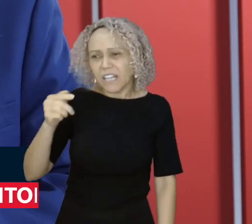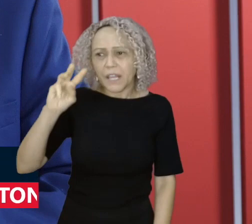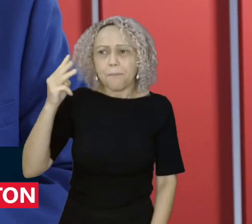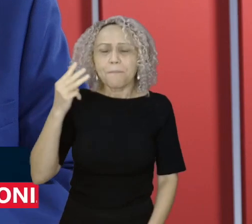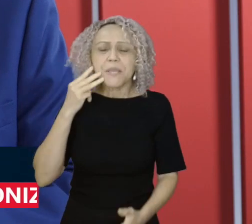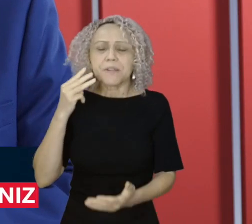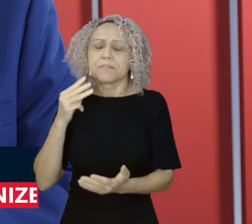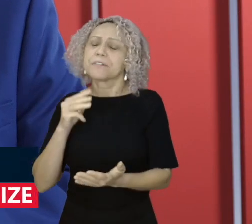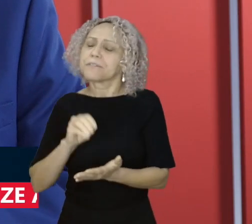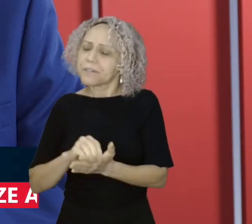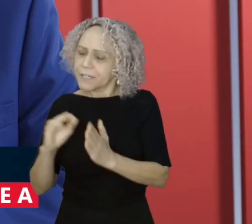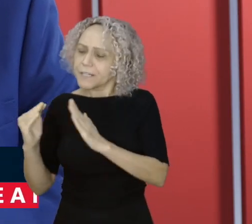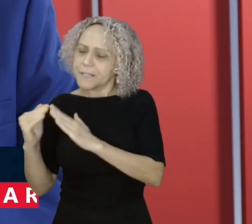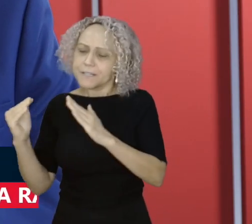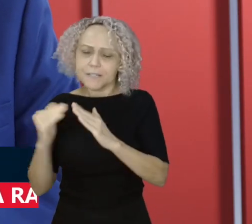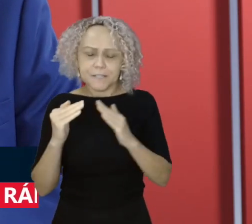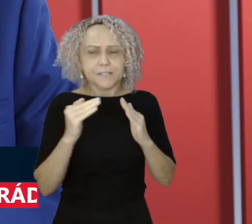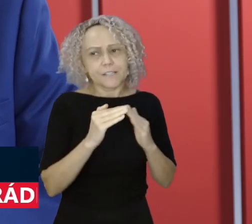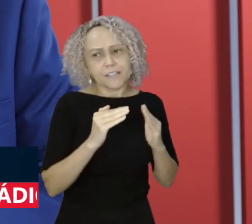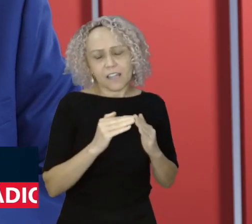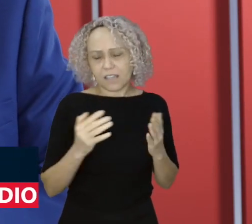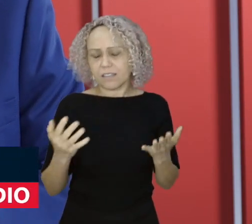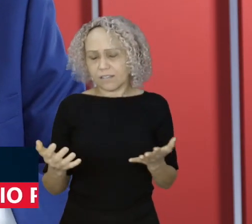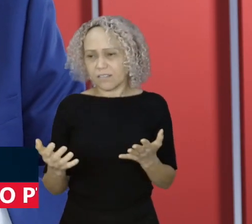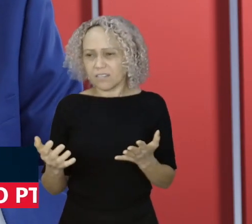temos cerca de 1 milhão